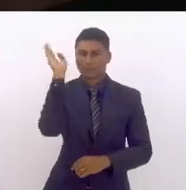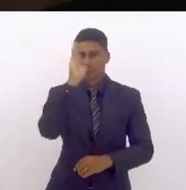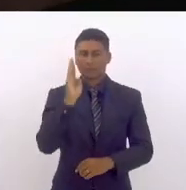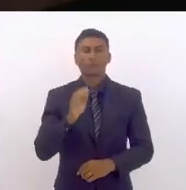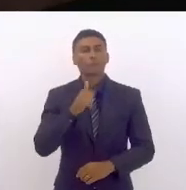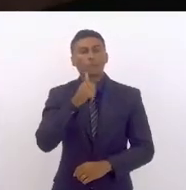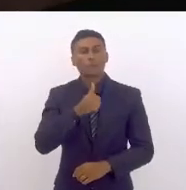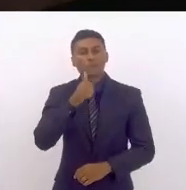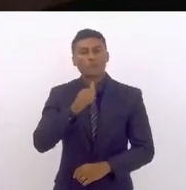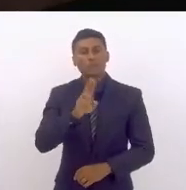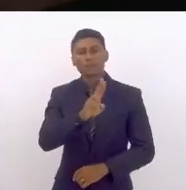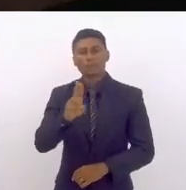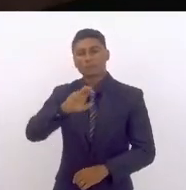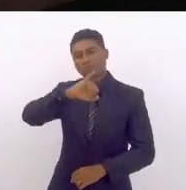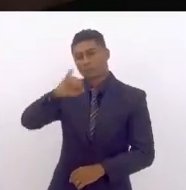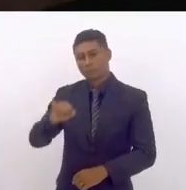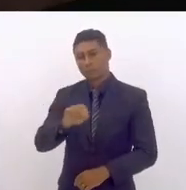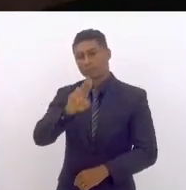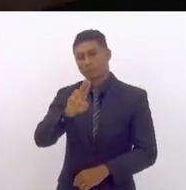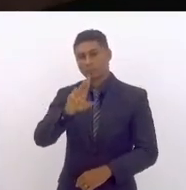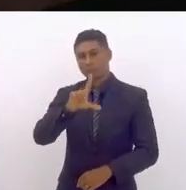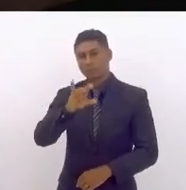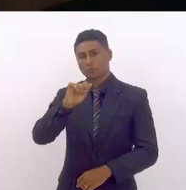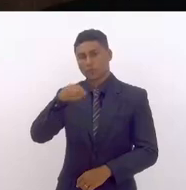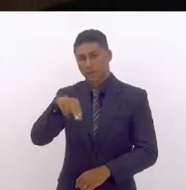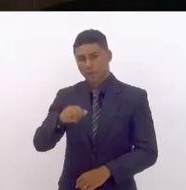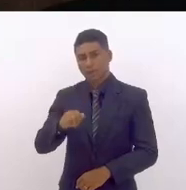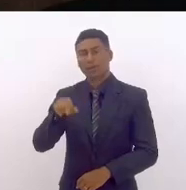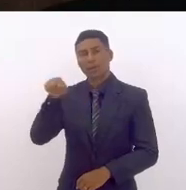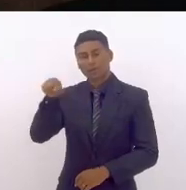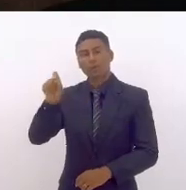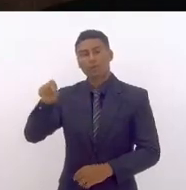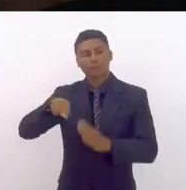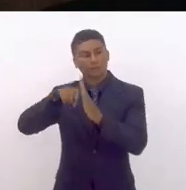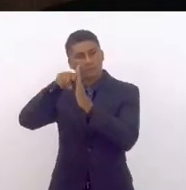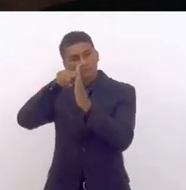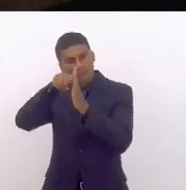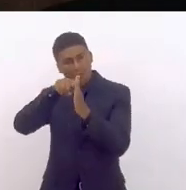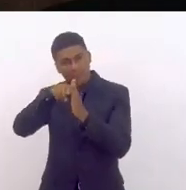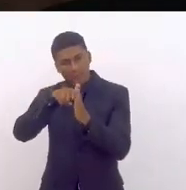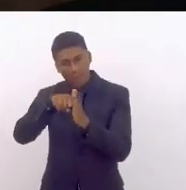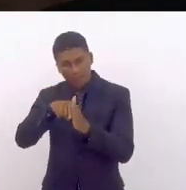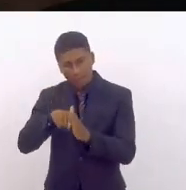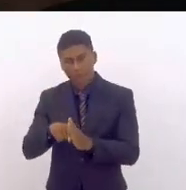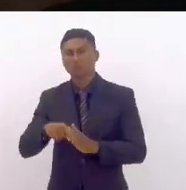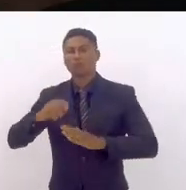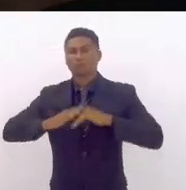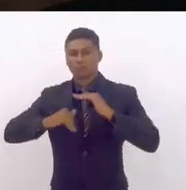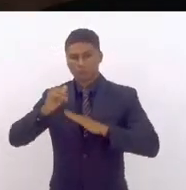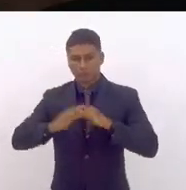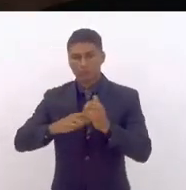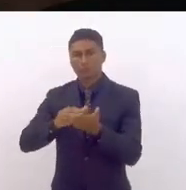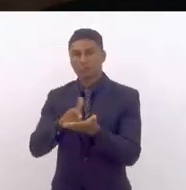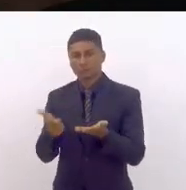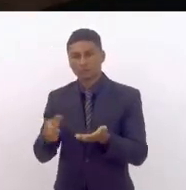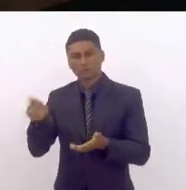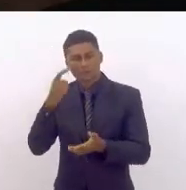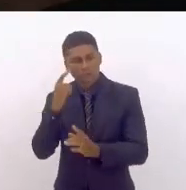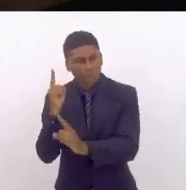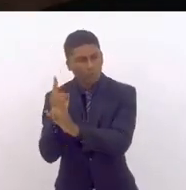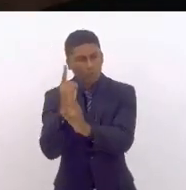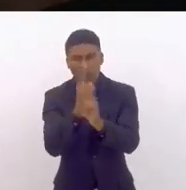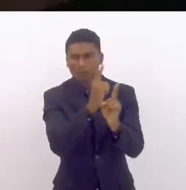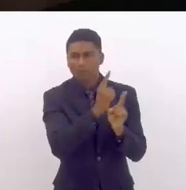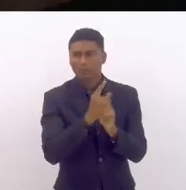Juliana Dalpiva, uma jornalista investigativa que desmembrou, inclusive, todas as